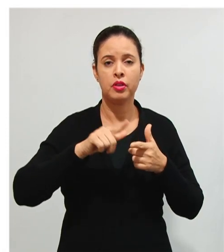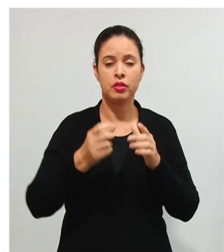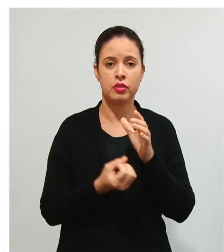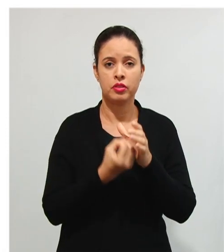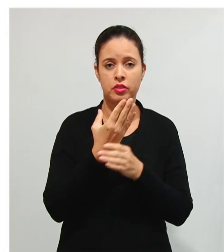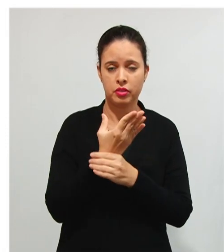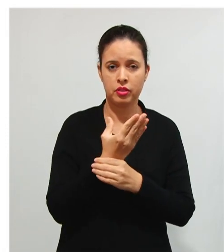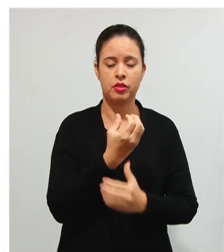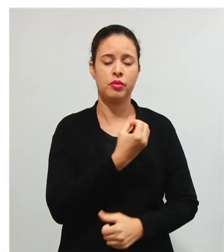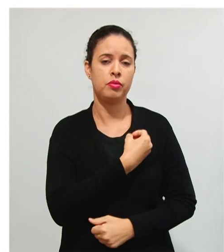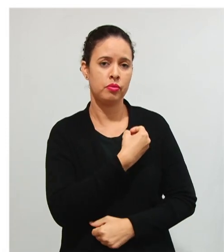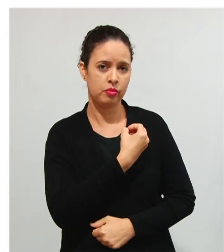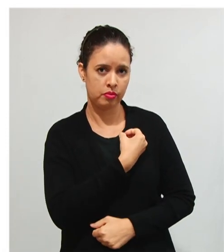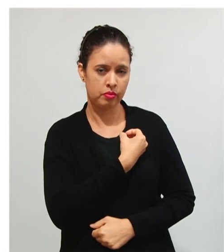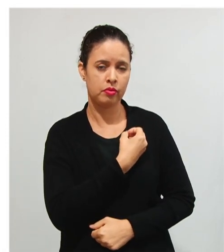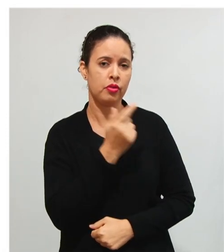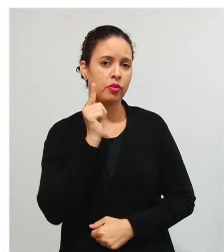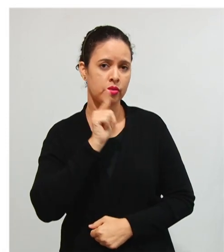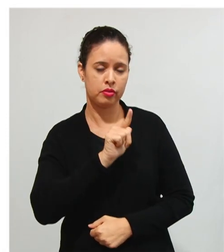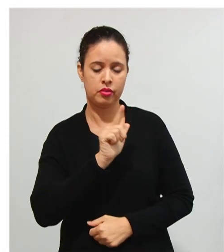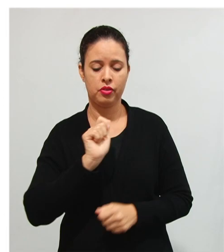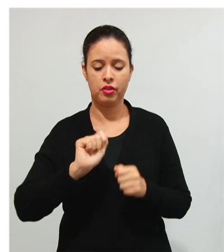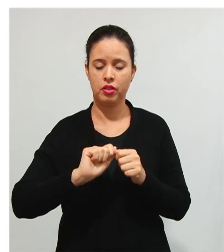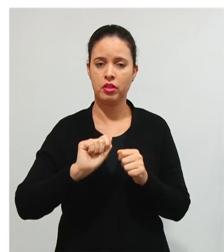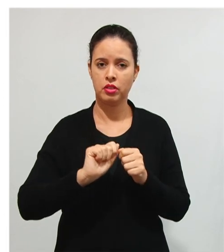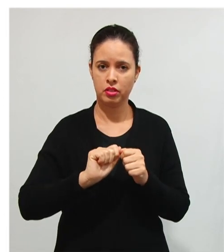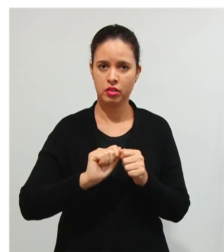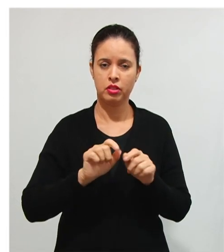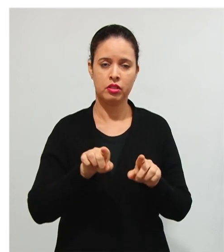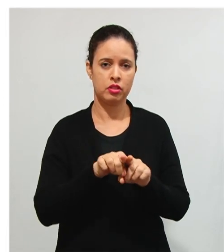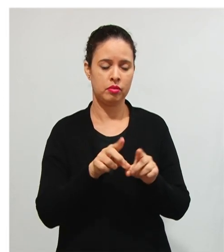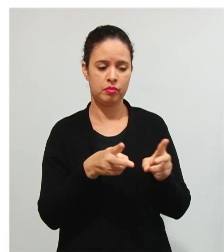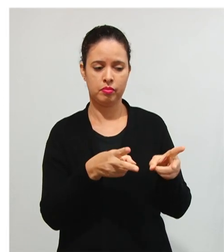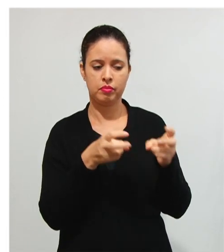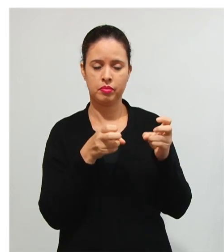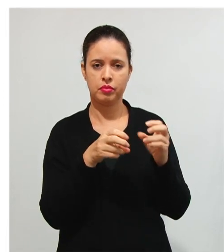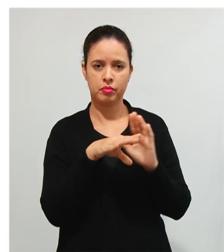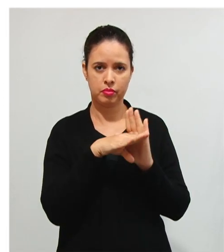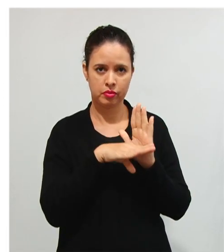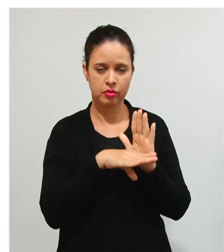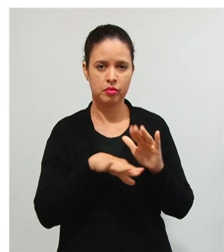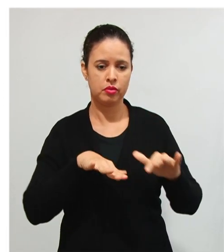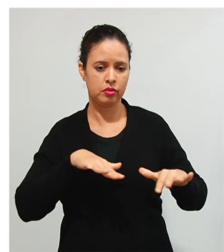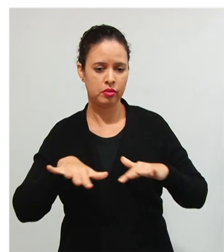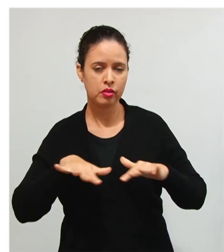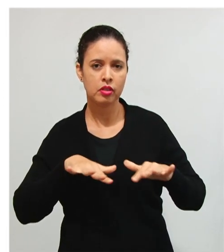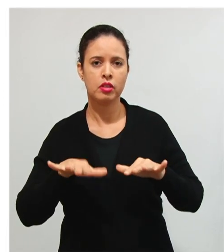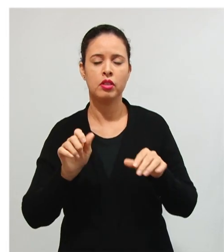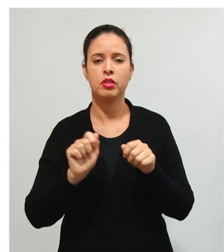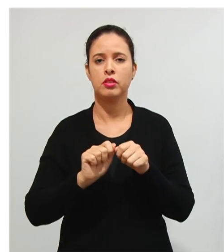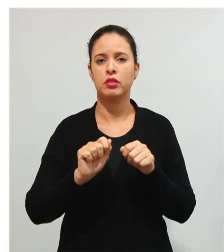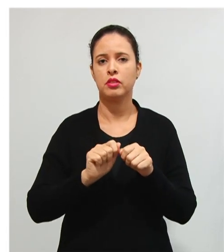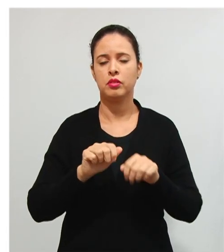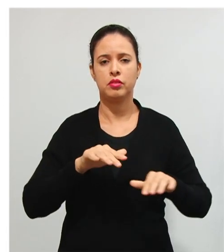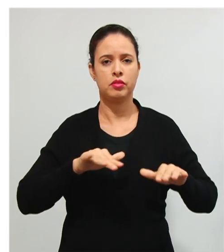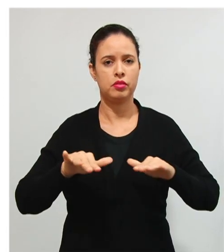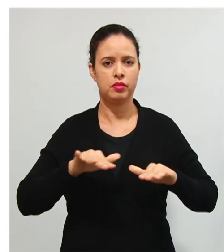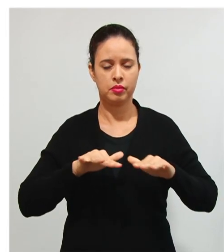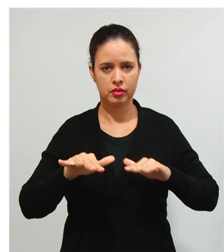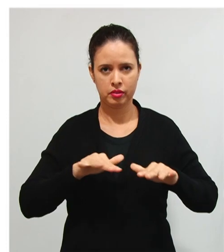um algoritmo que ele possa executar em partes, o reconhecimento de padrão de movimento, eu quero que ele faça um